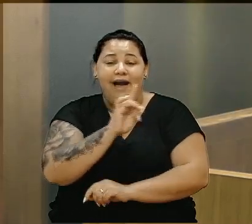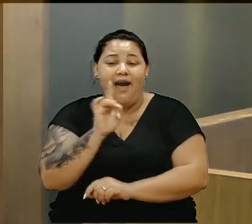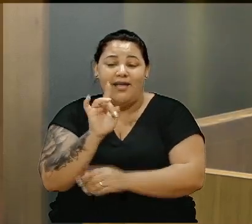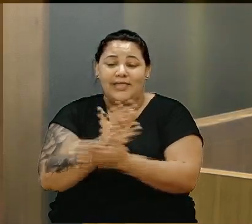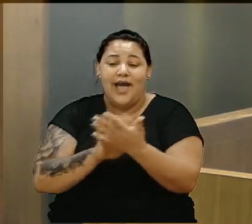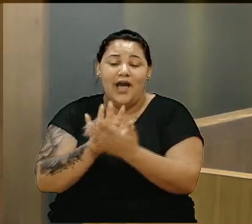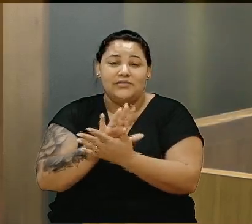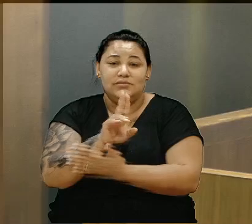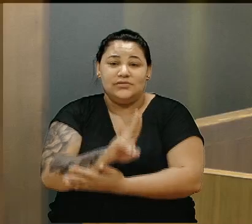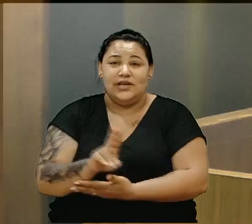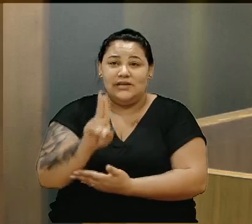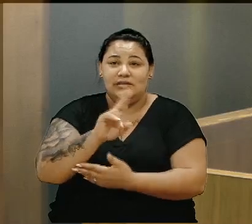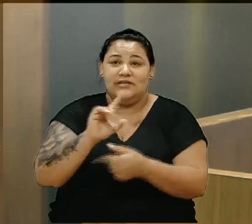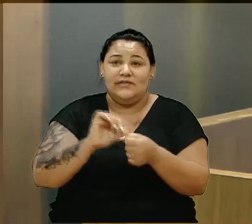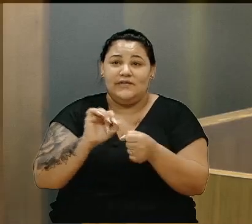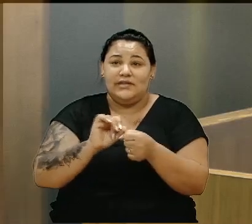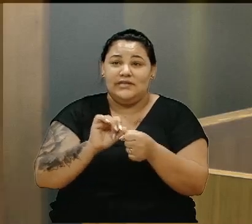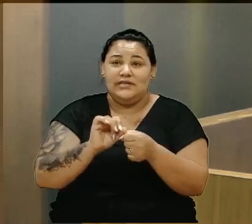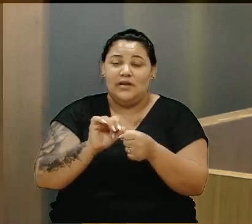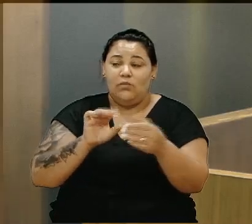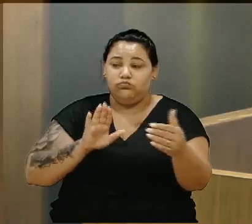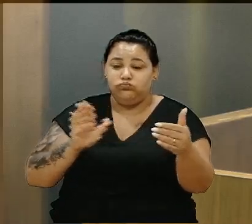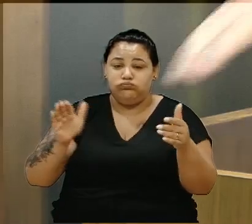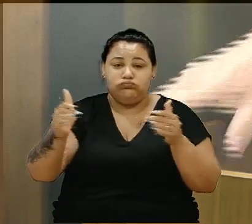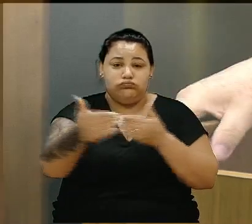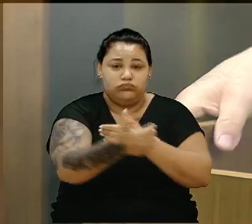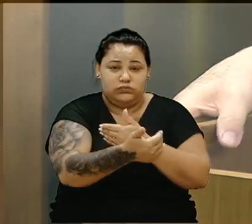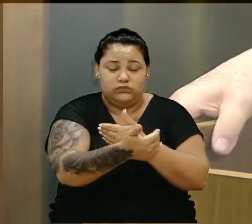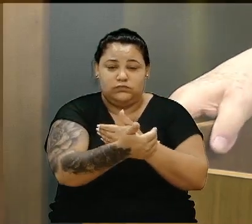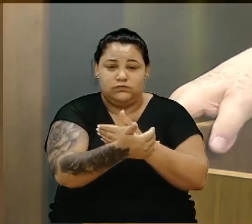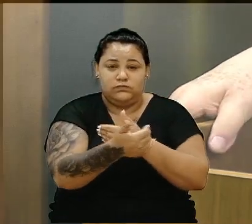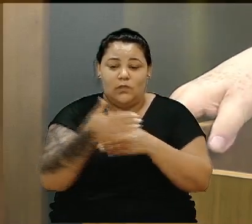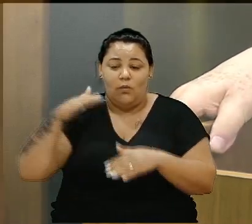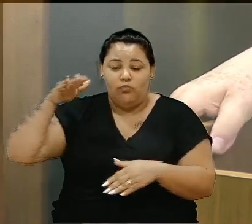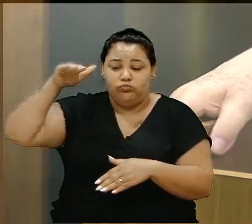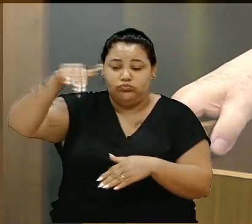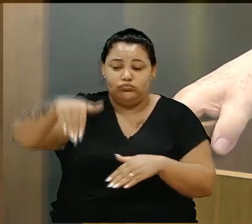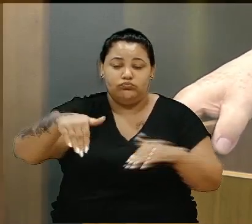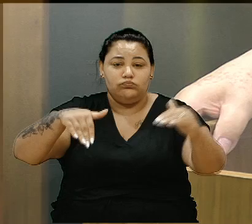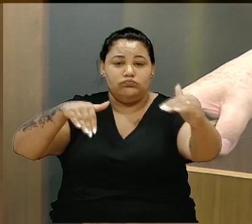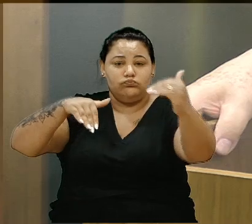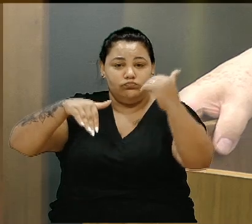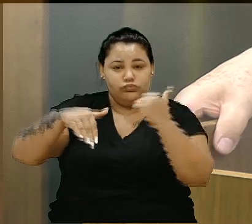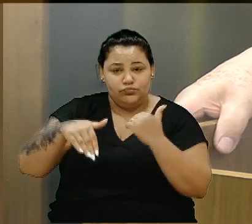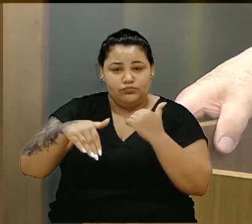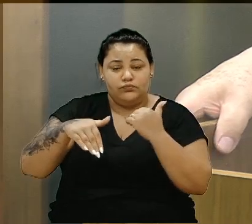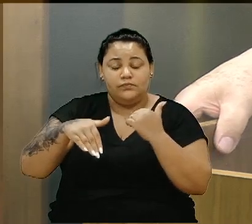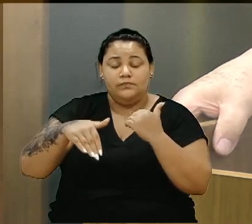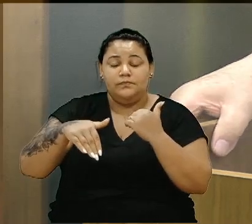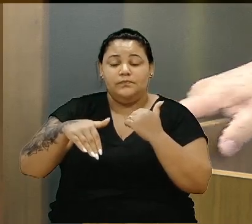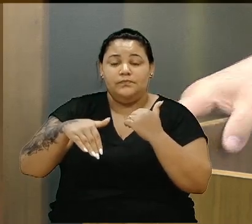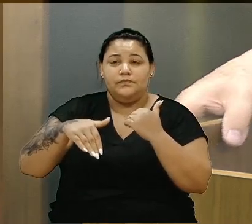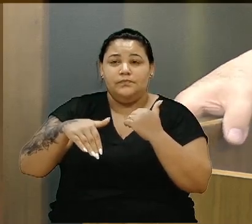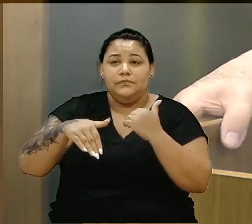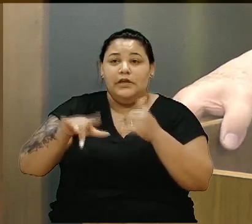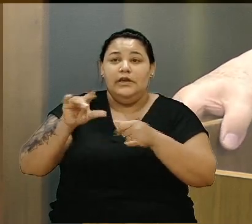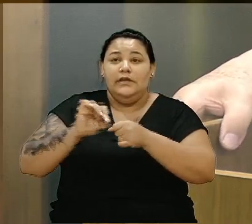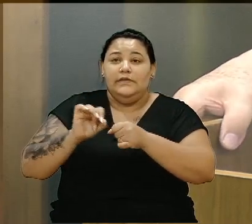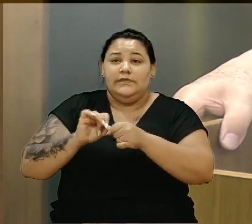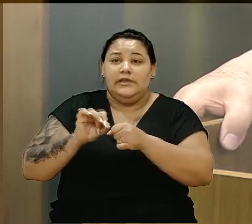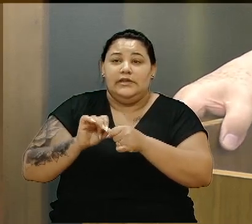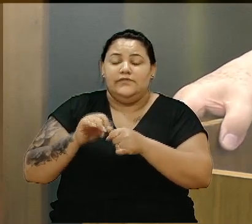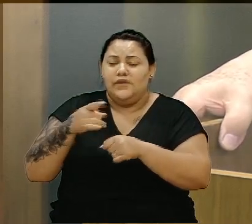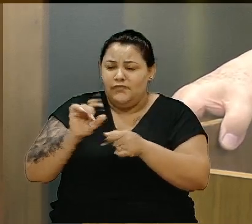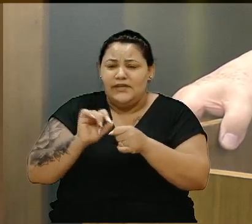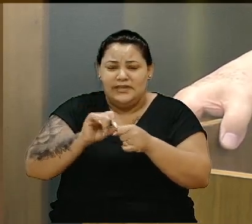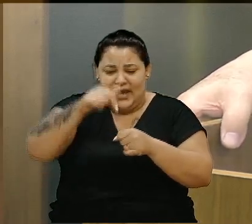dos dois arroios, né, do que descia do Dalbó e do que descia lá do Delaz. Daí dispuseram, Zé, vamos tocar um